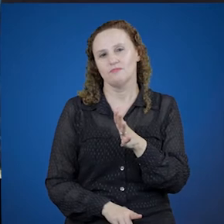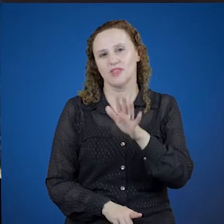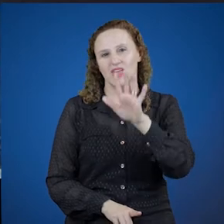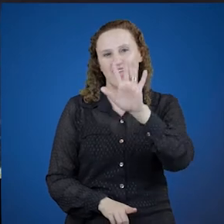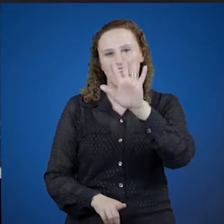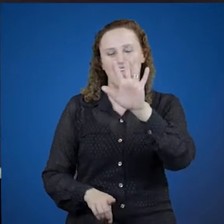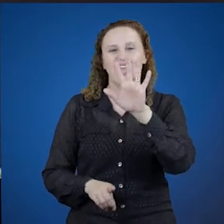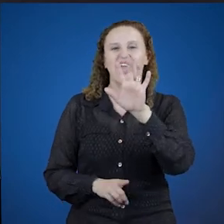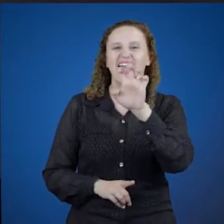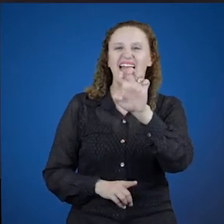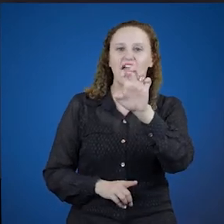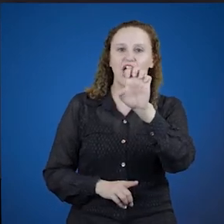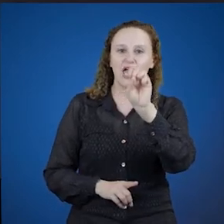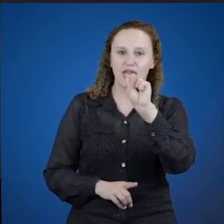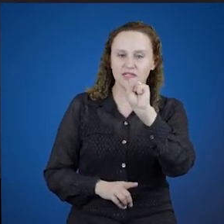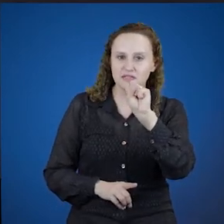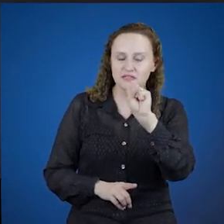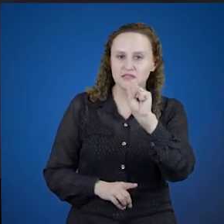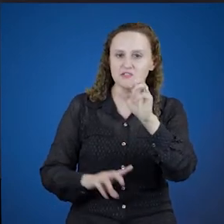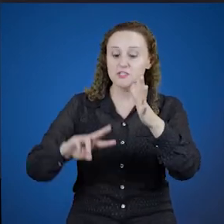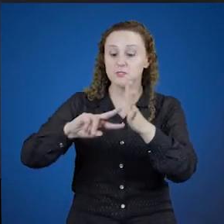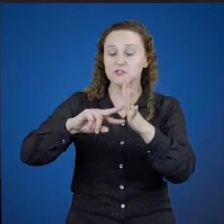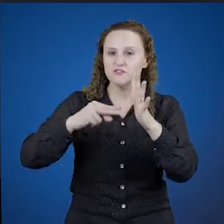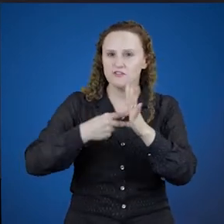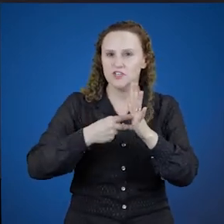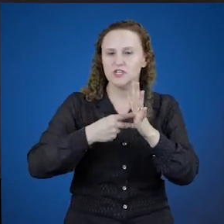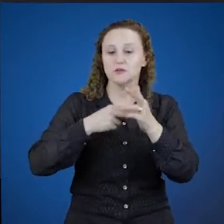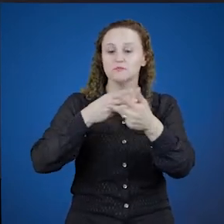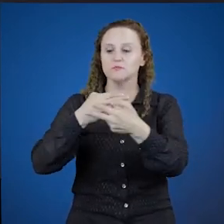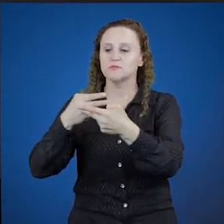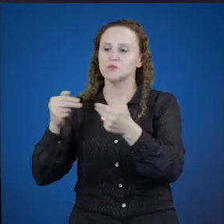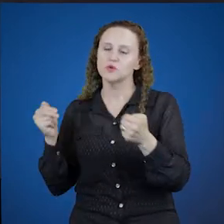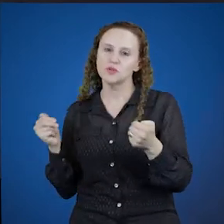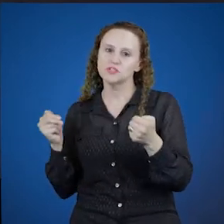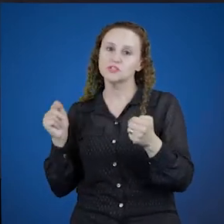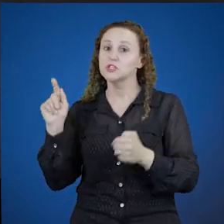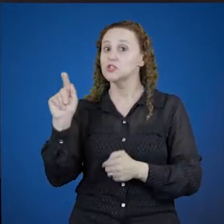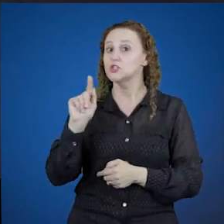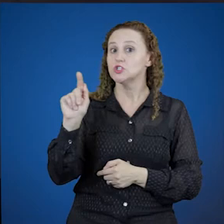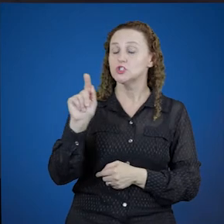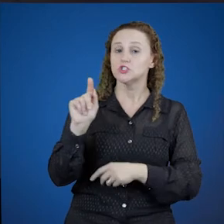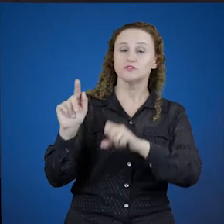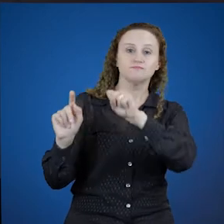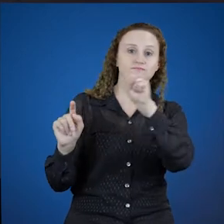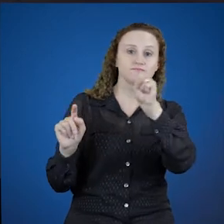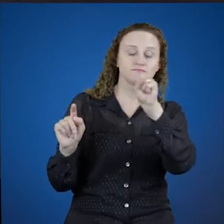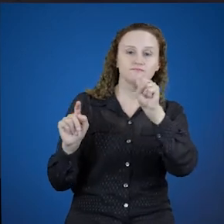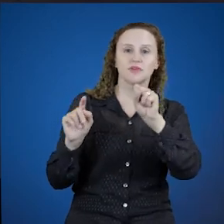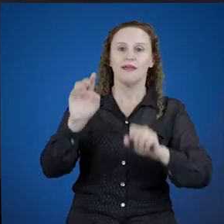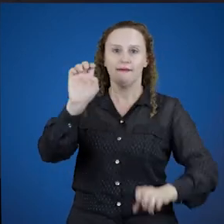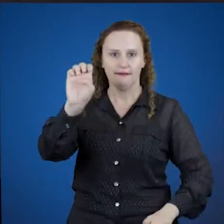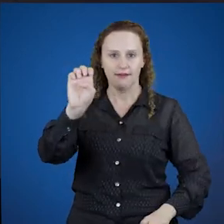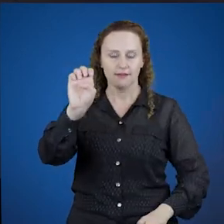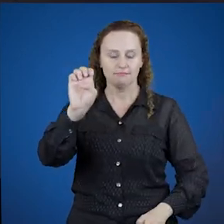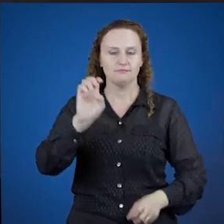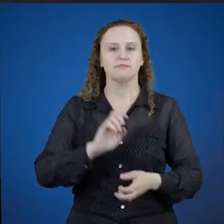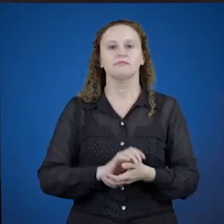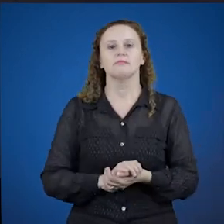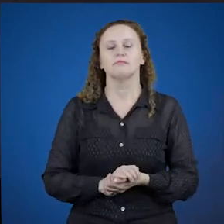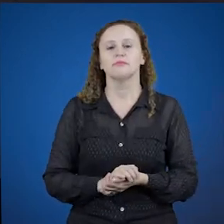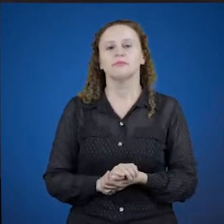nominativo has que significa coisa e genitivo singular Rei